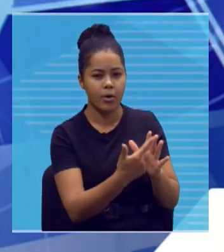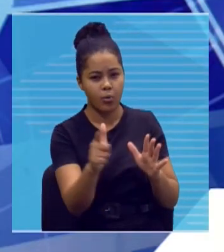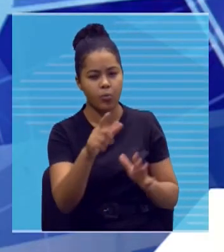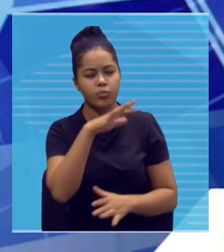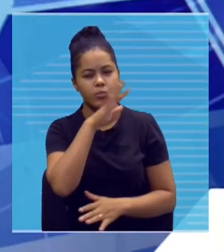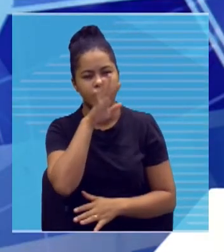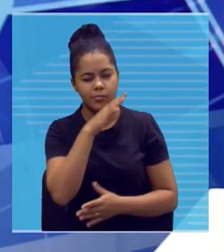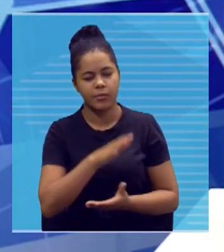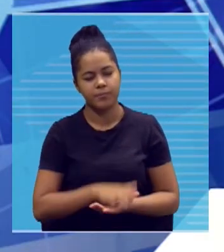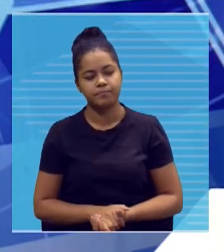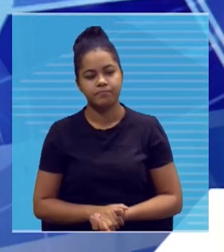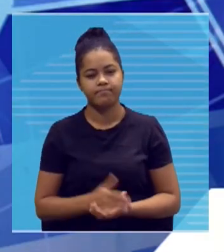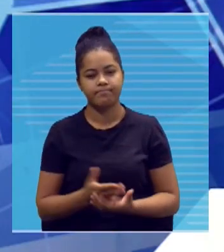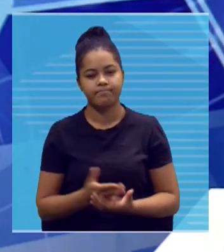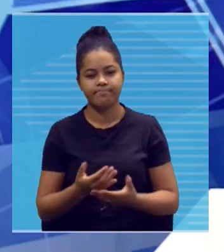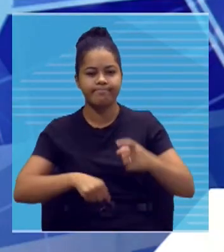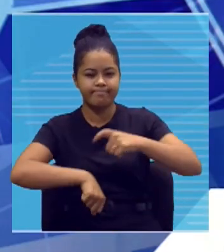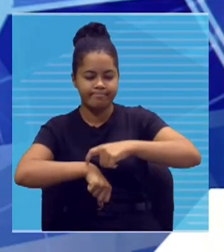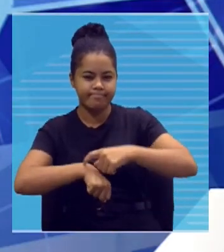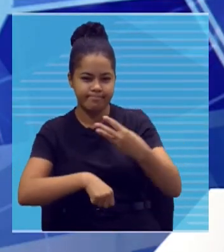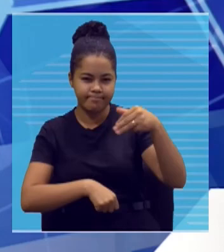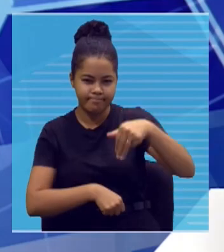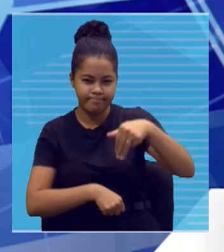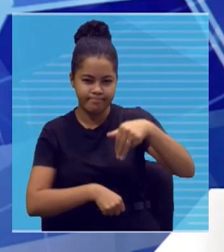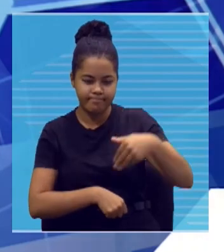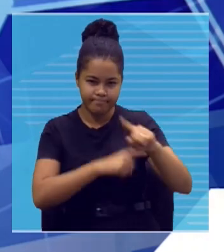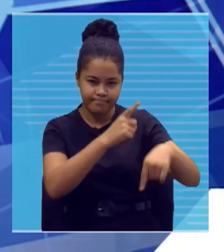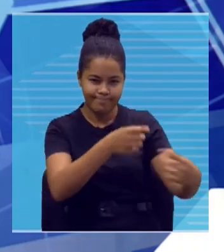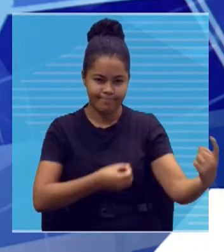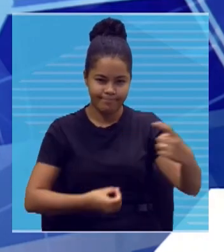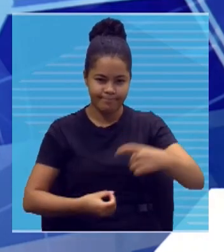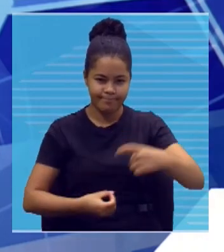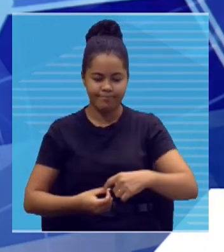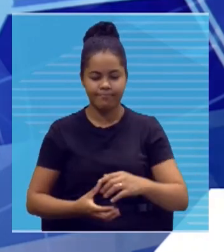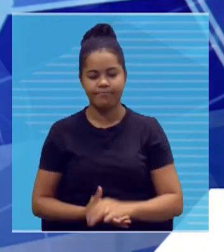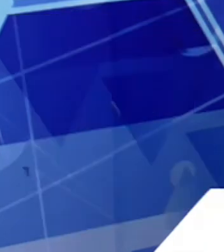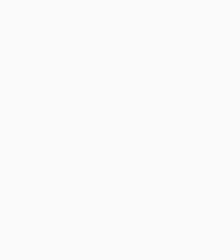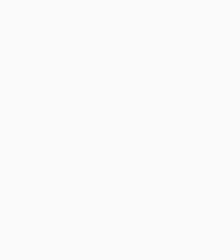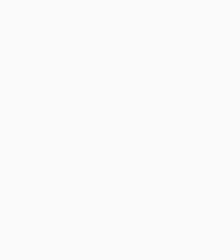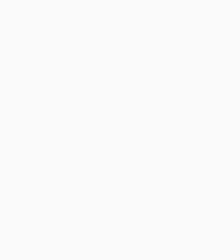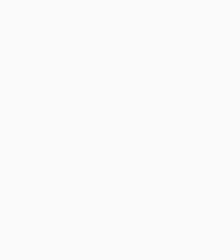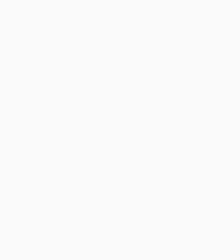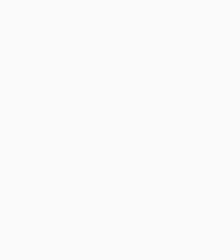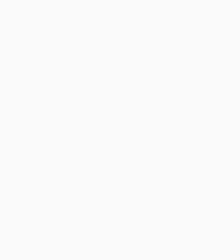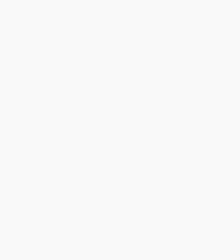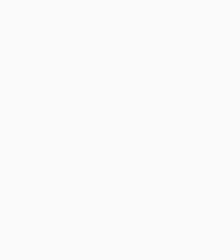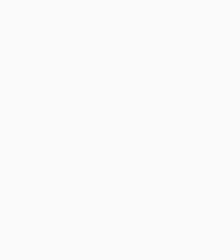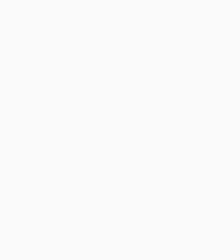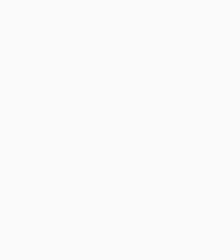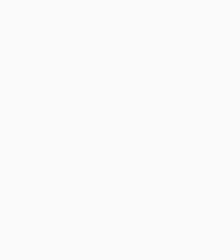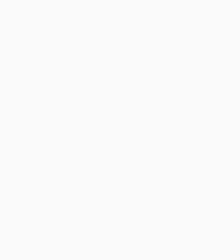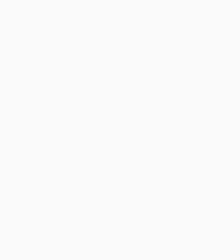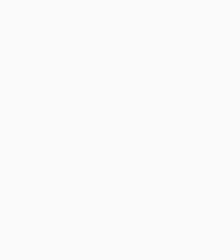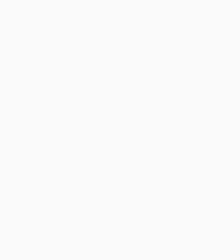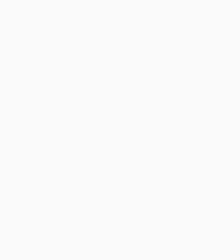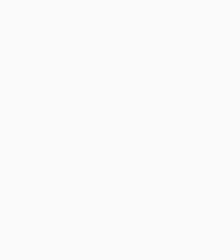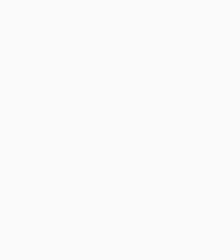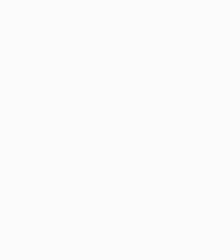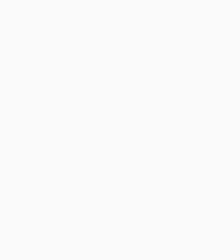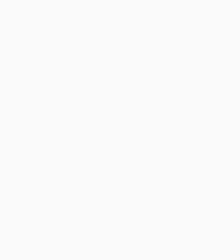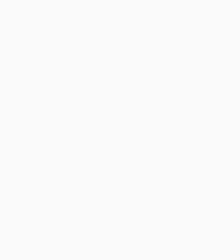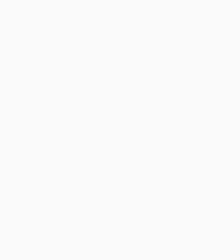intervalo agora são três minutos Mas dá tempo você tomar uma água e ao banheiro e eu volto já E aí